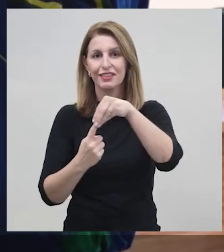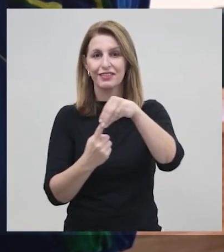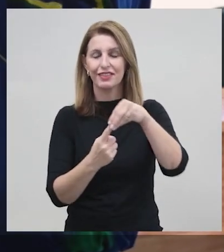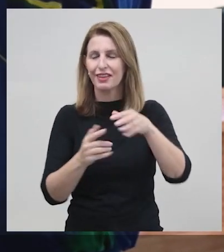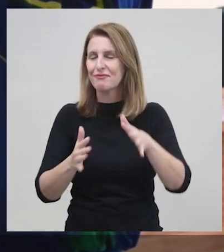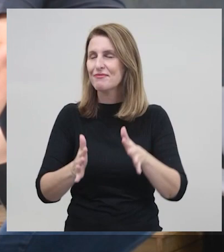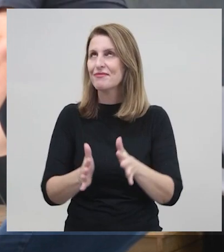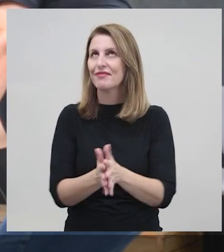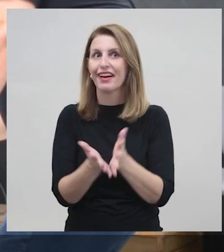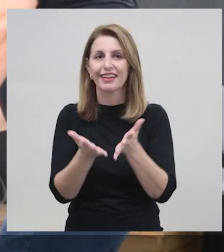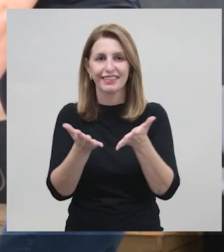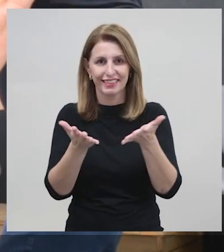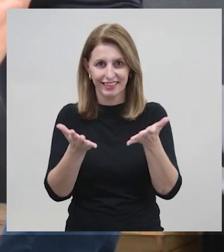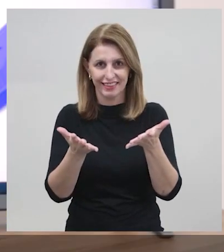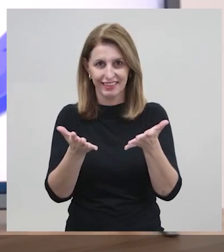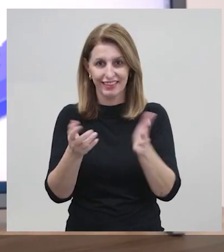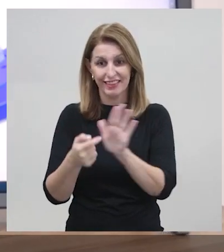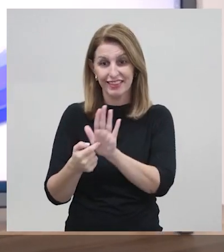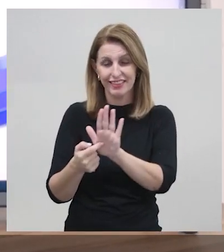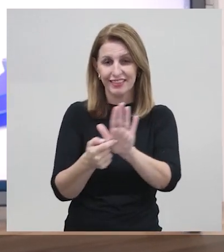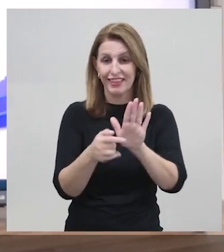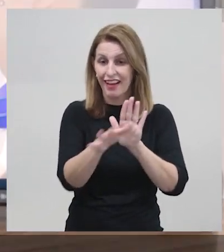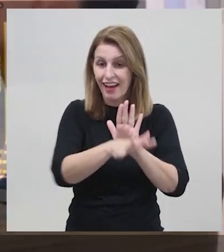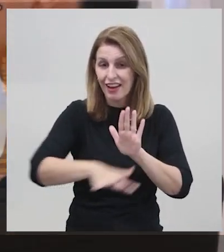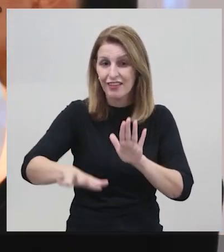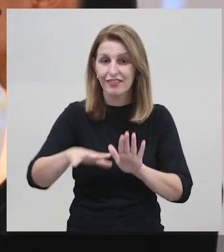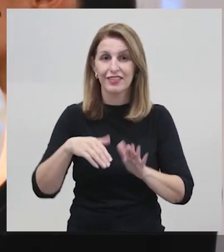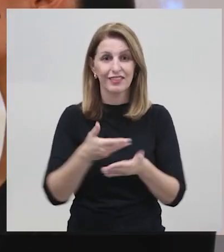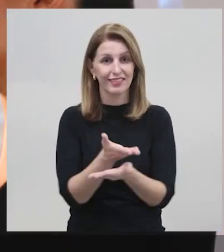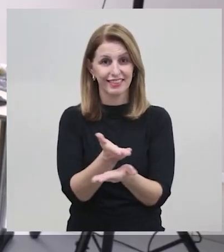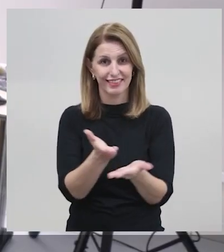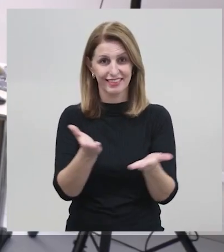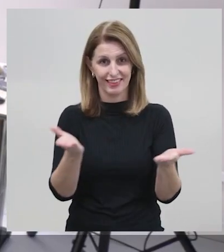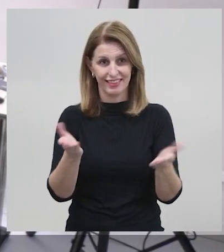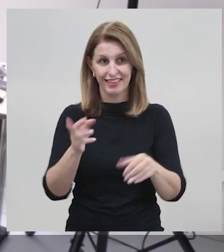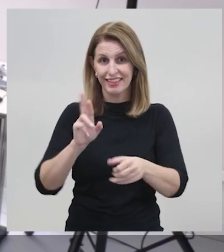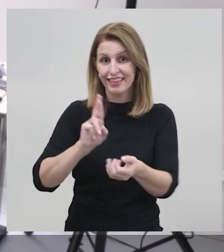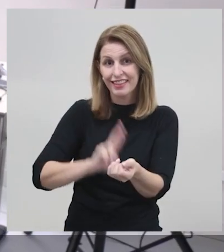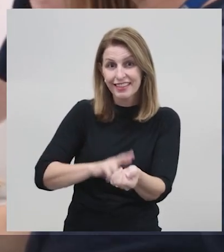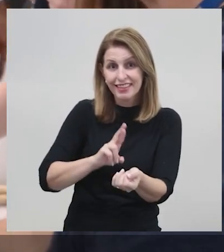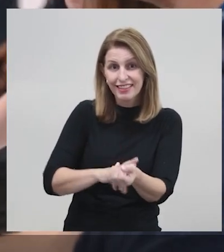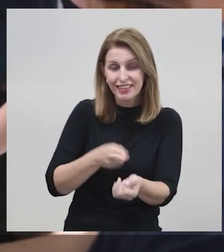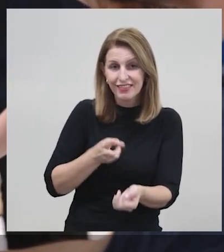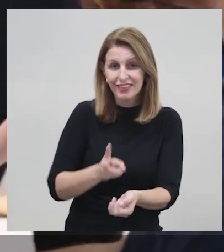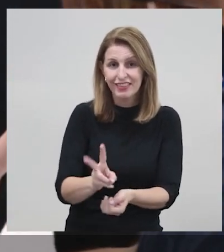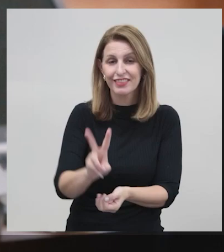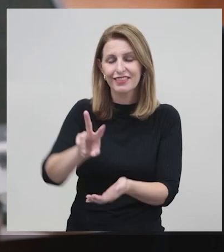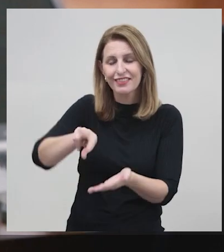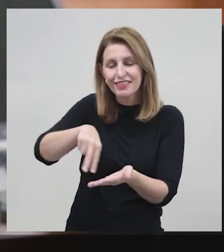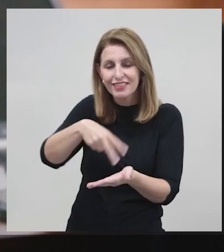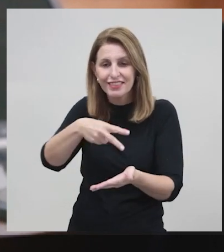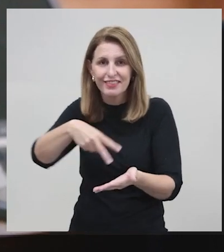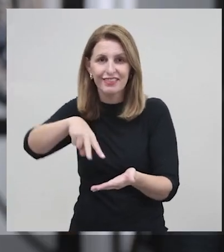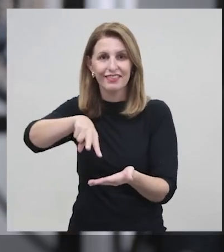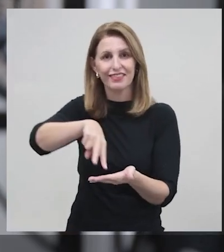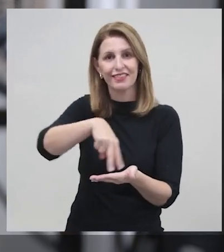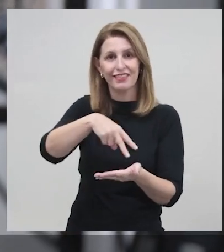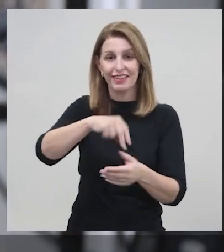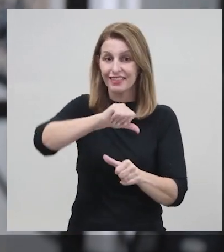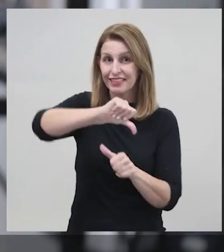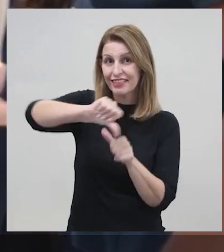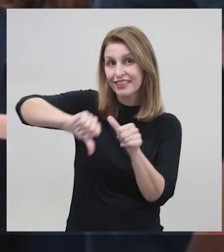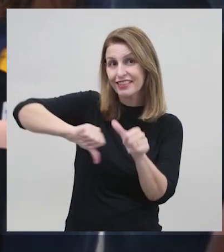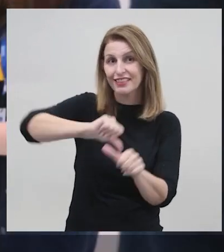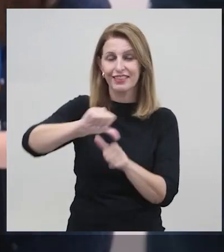criando uma atmosfera mágica, um cenário para todos nós. Que esse ritmo continue embalando os passos da